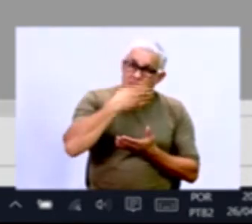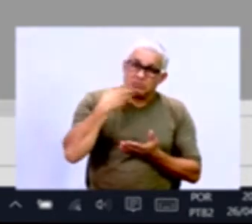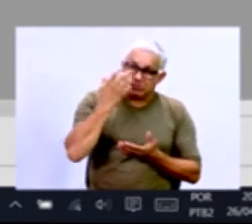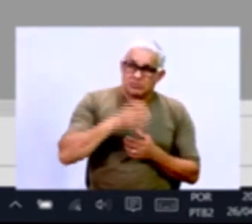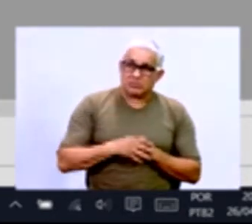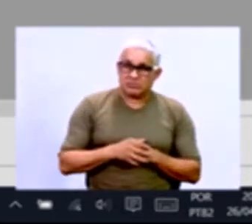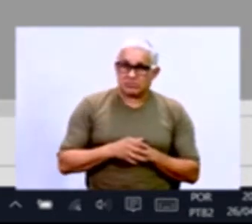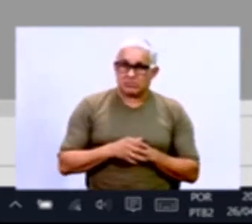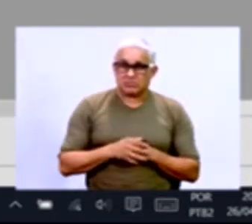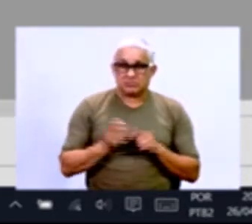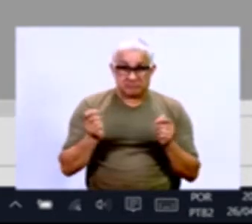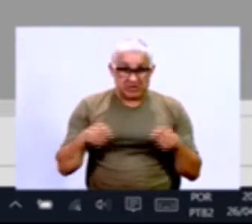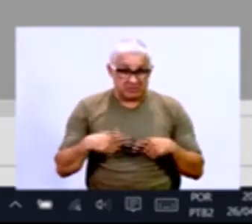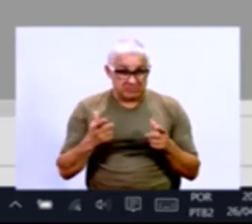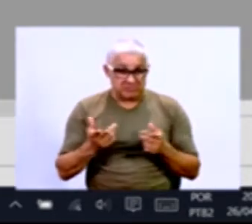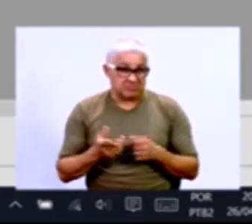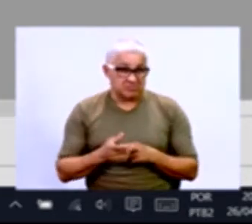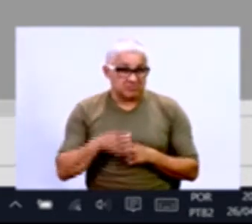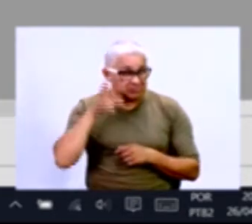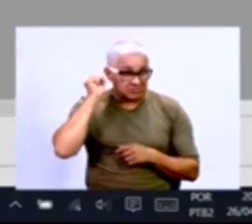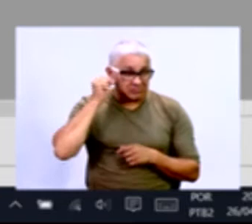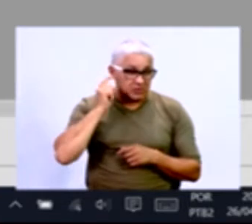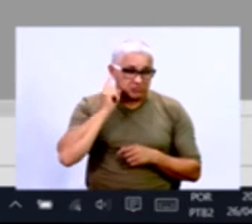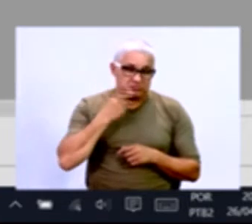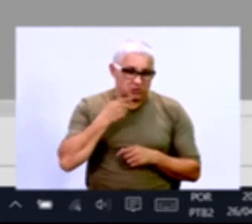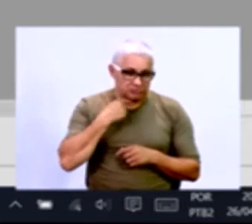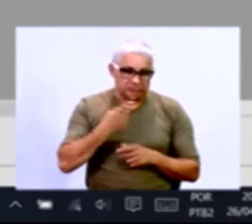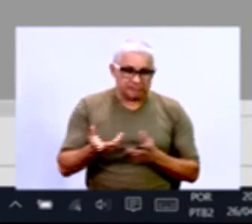Estão ouvindo aí?